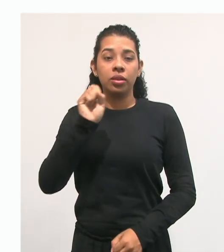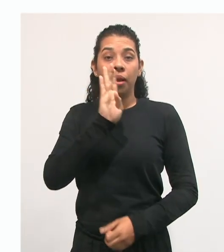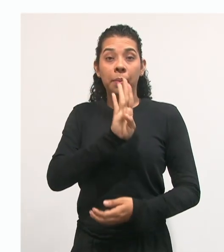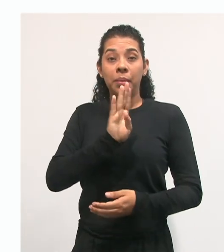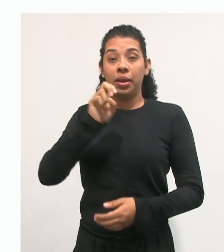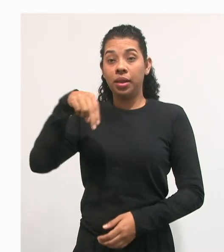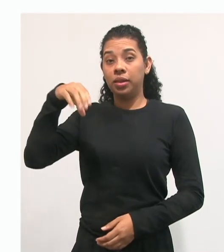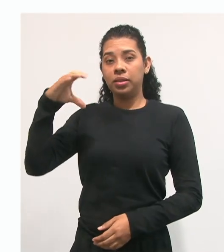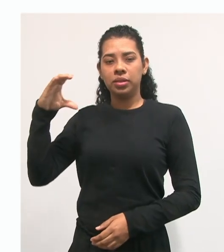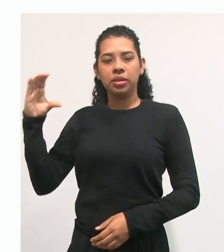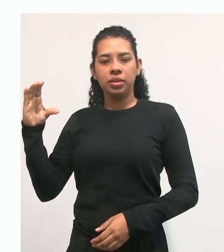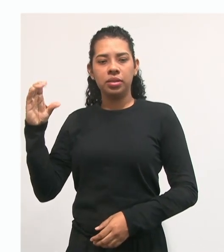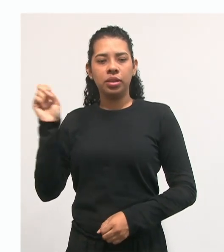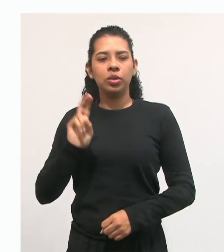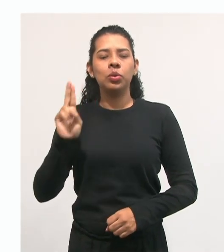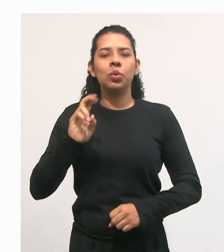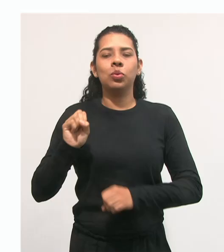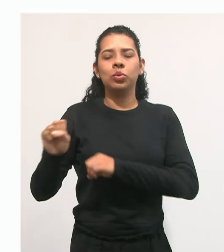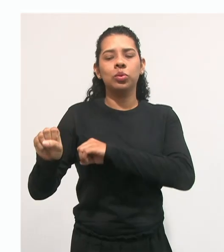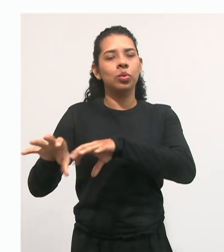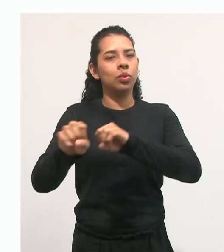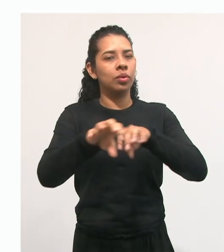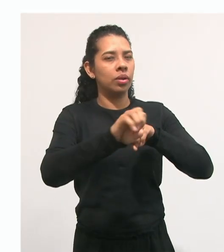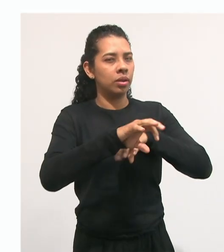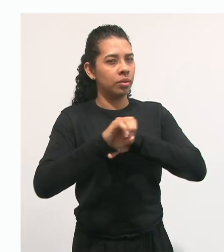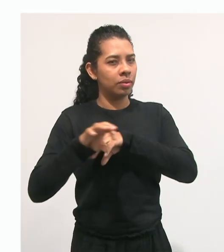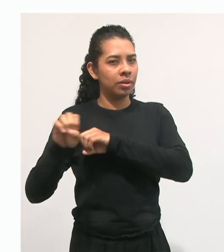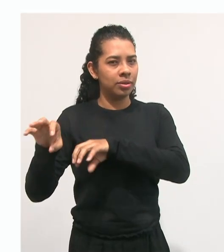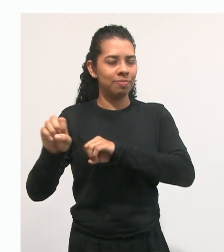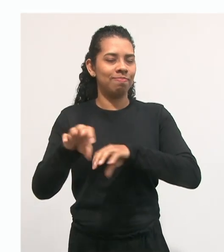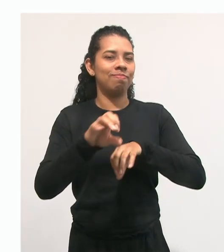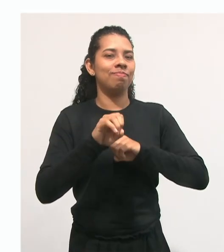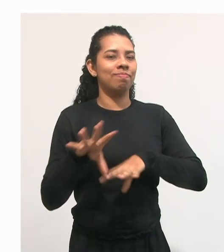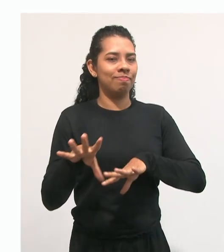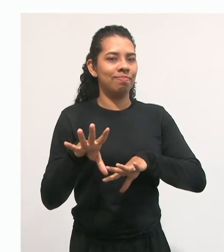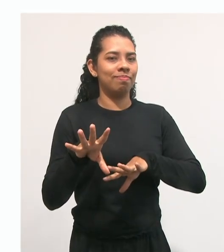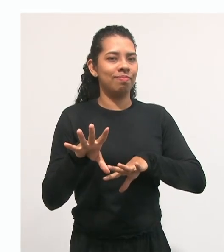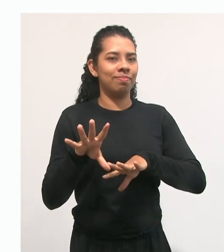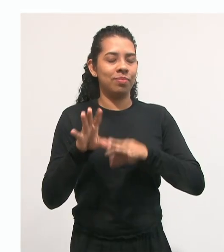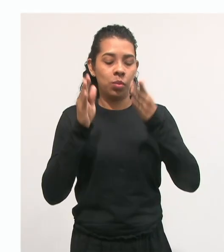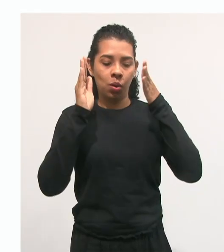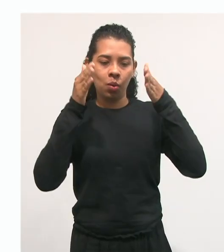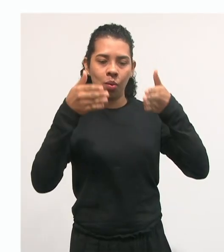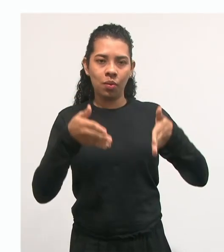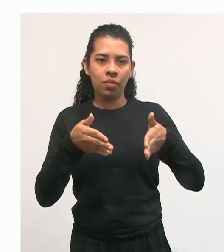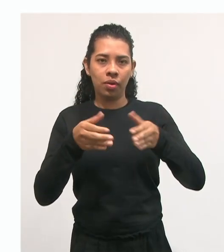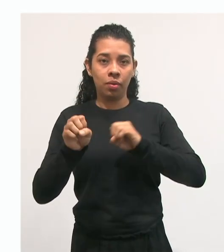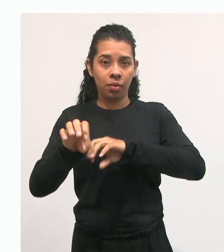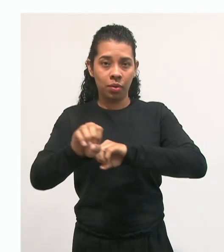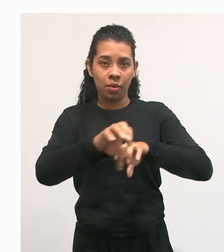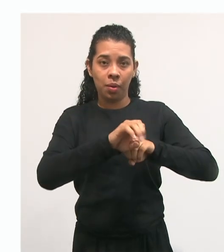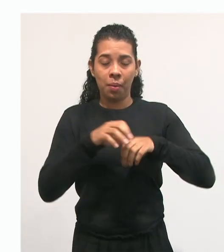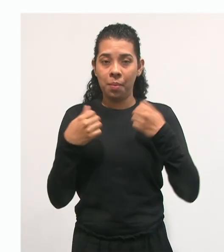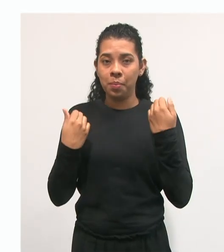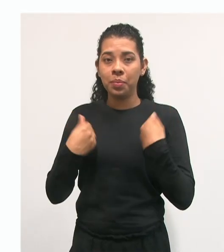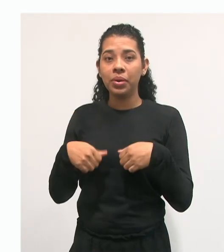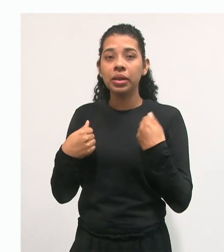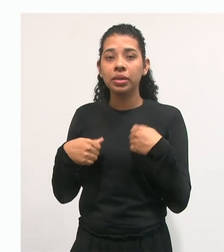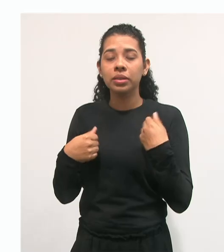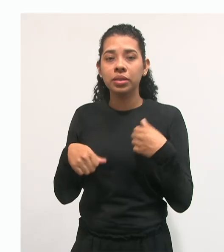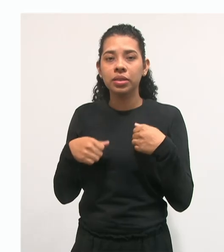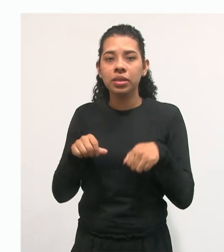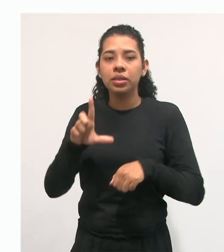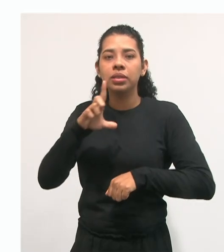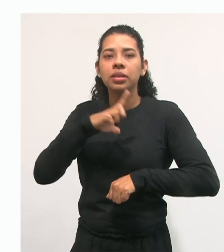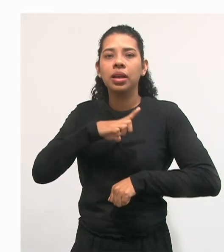o uso das TICs? É o uso, né, das TICs na educação. Ela afirma o seguinte, né? Que a gente precisa incorporar